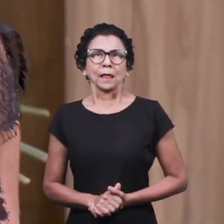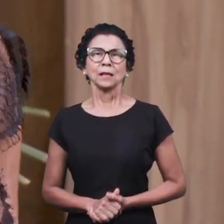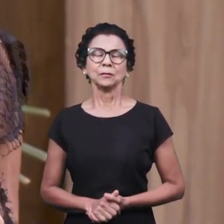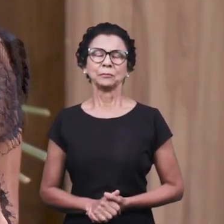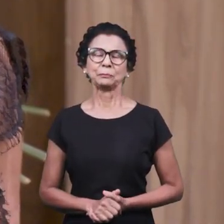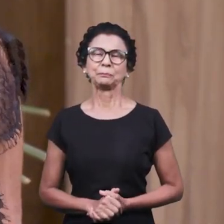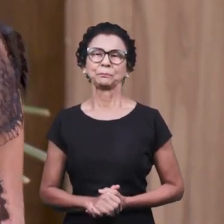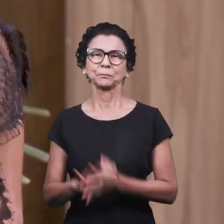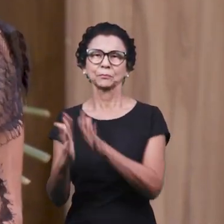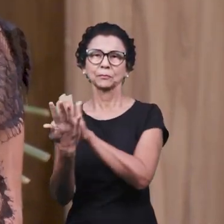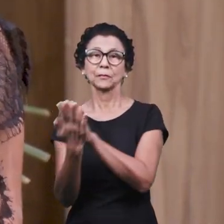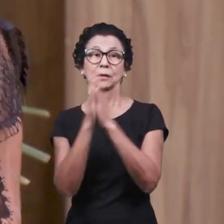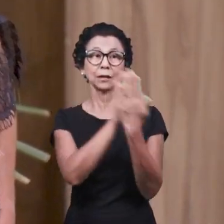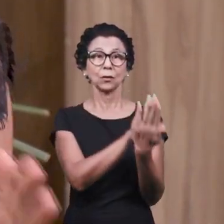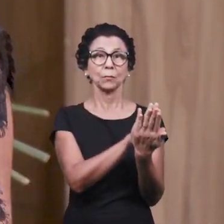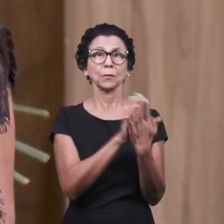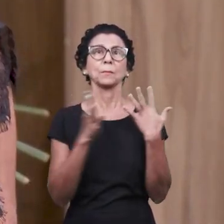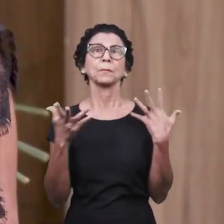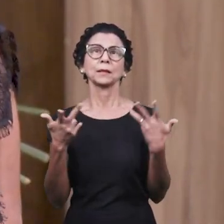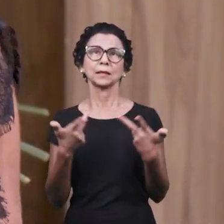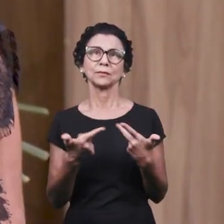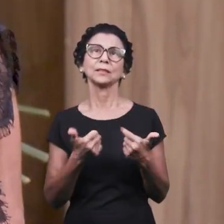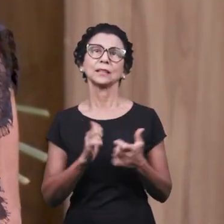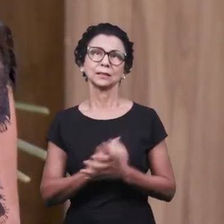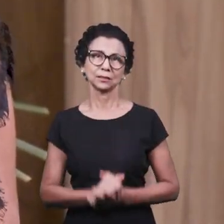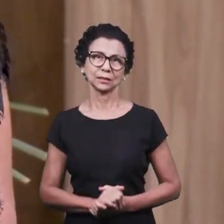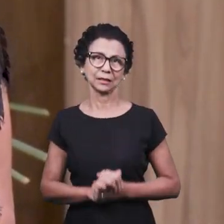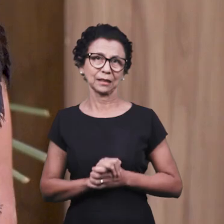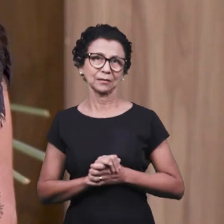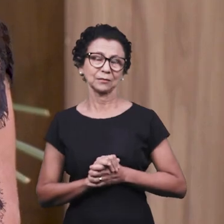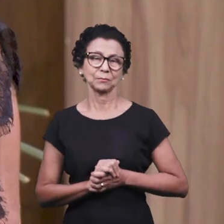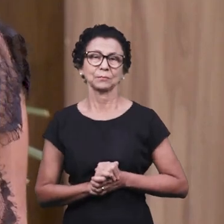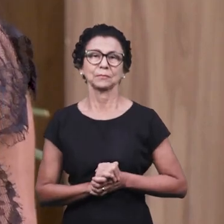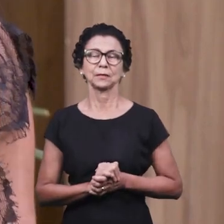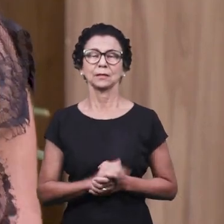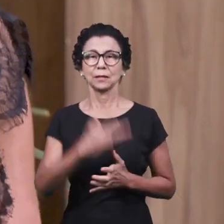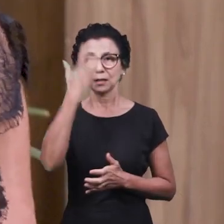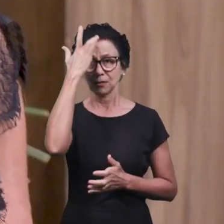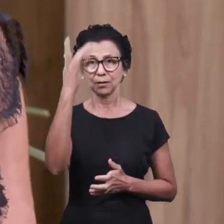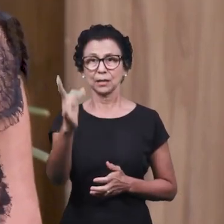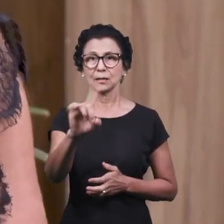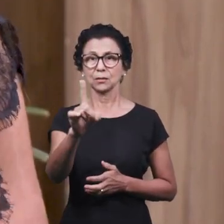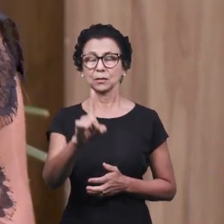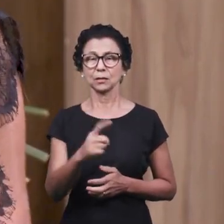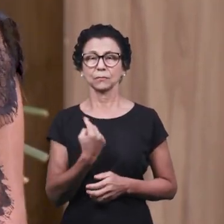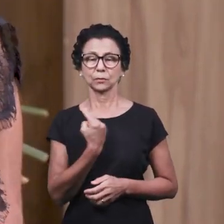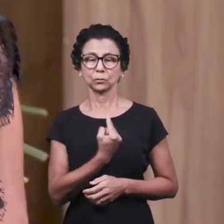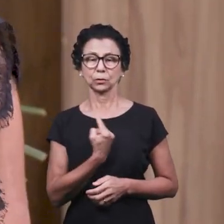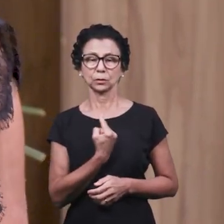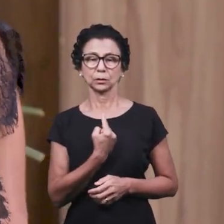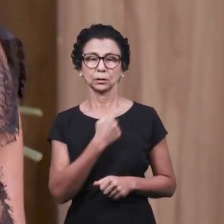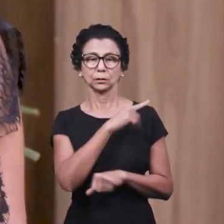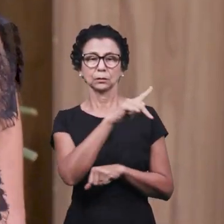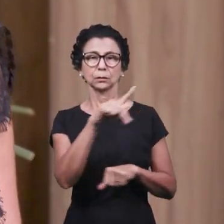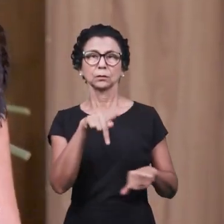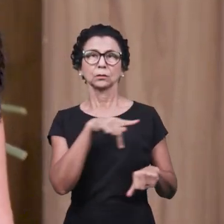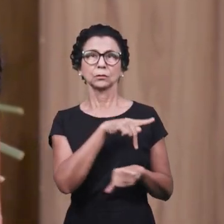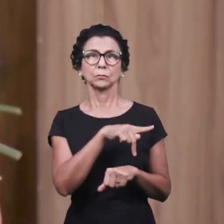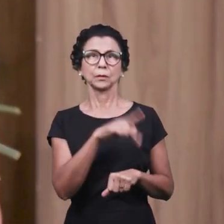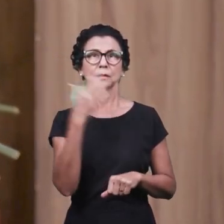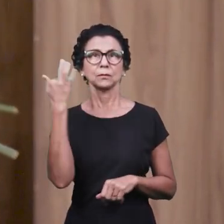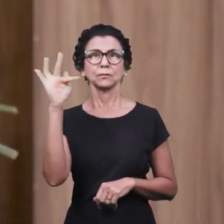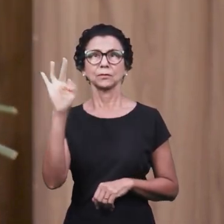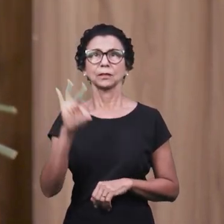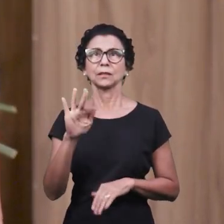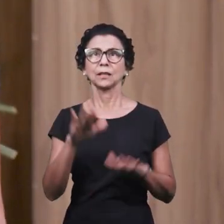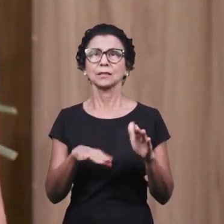foi maravilhoso, eu amo muito, mas a gente não pode romantizar, não é fácil. Você tá sozinho num país, tinha vezes que eu ligava pros meus pais